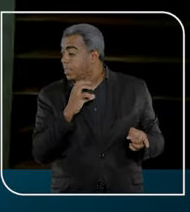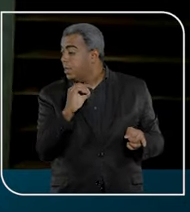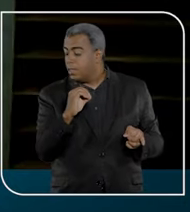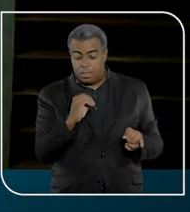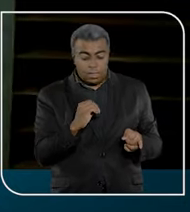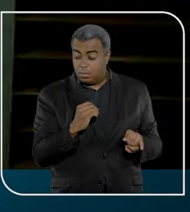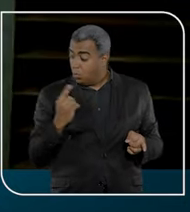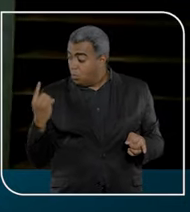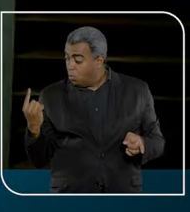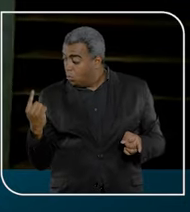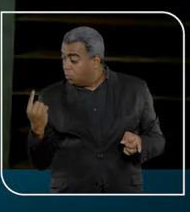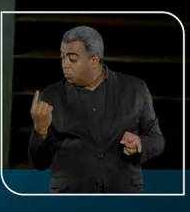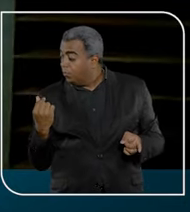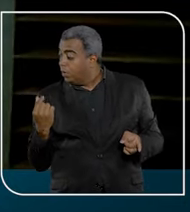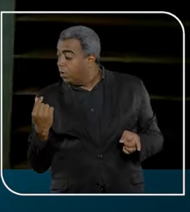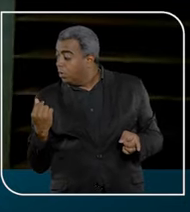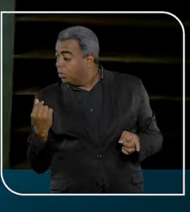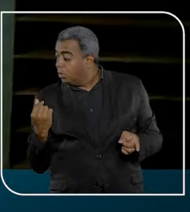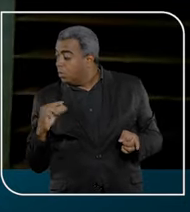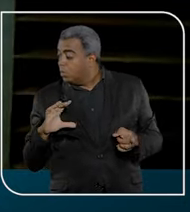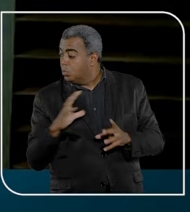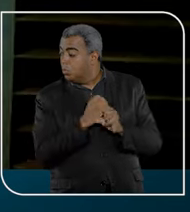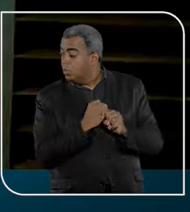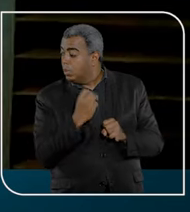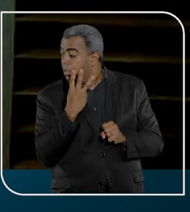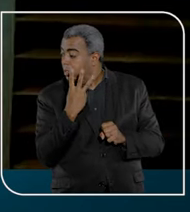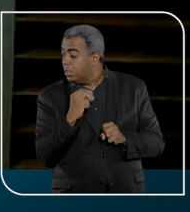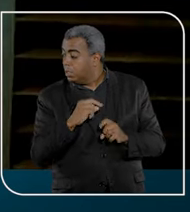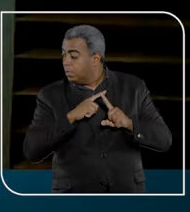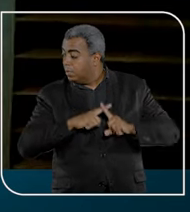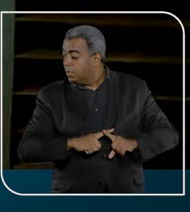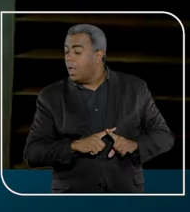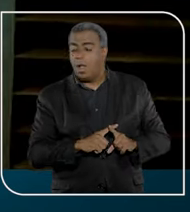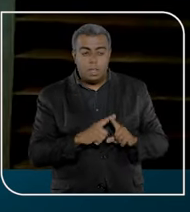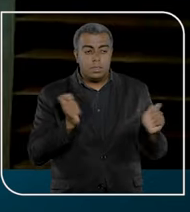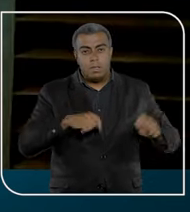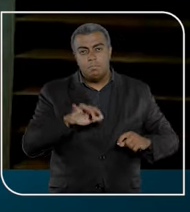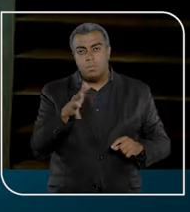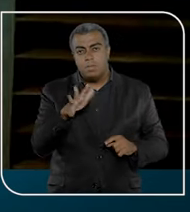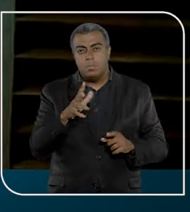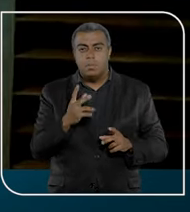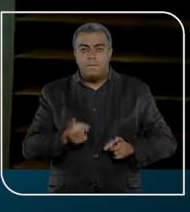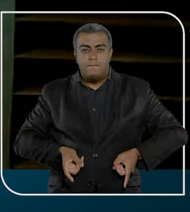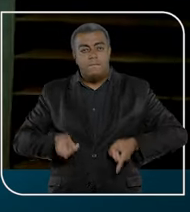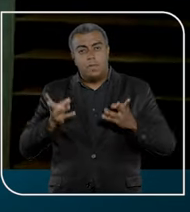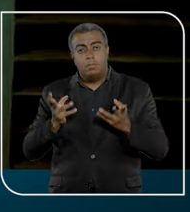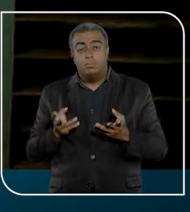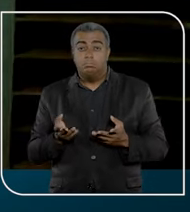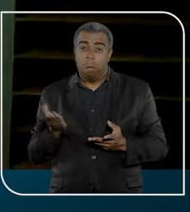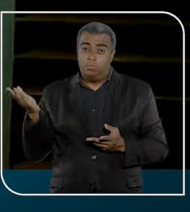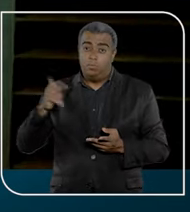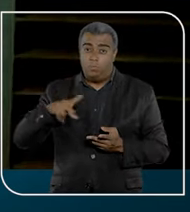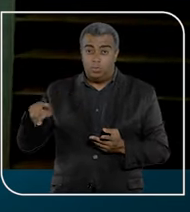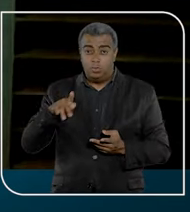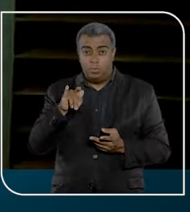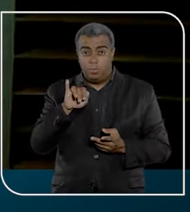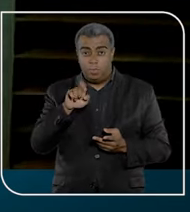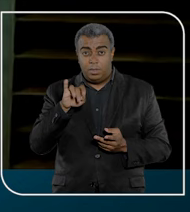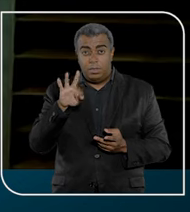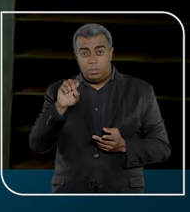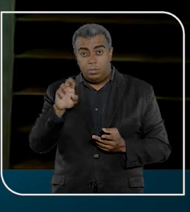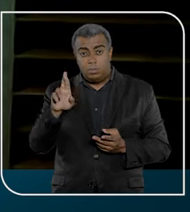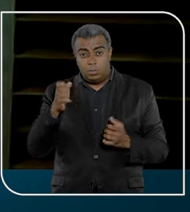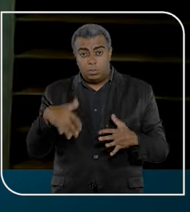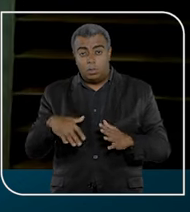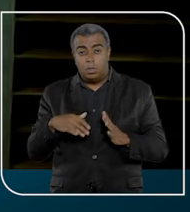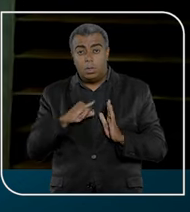vejo o preço desses computadores para ter um preço médio, né? Então, isso também é possível. Mas é interessante isso